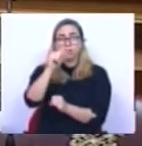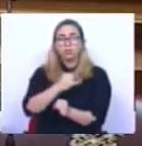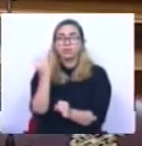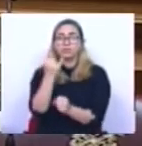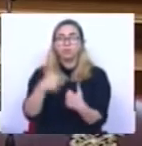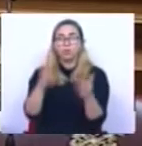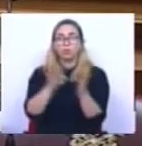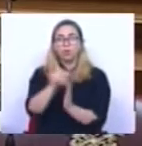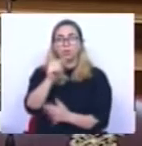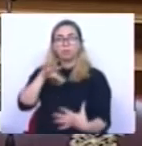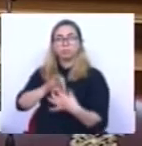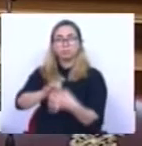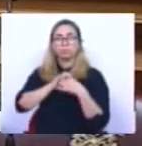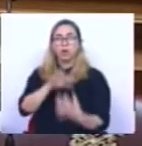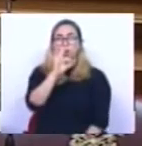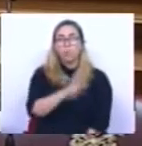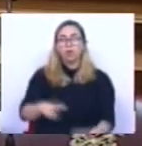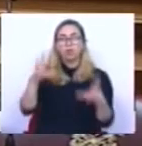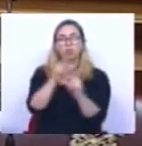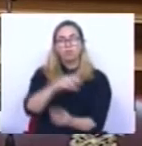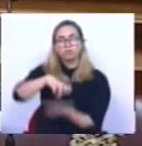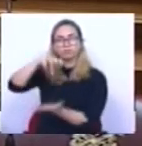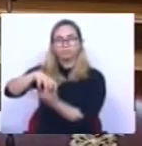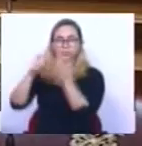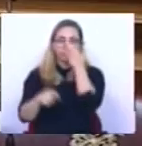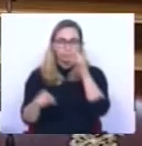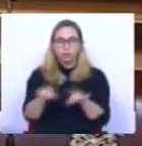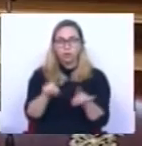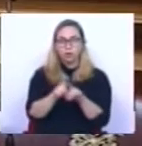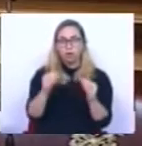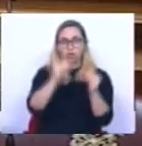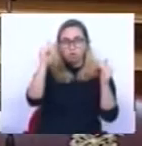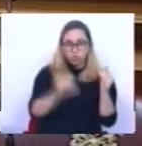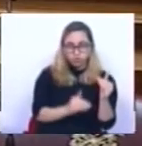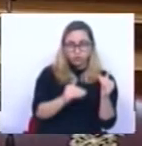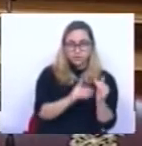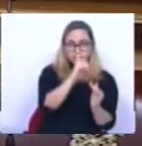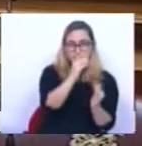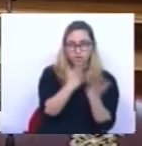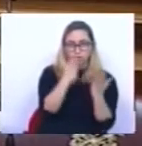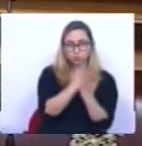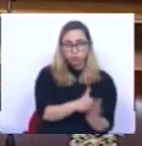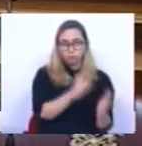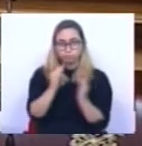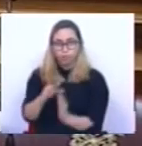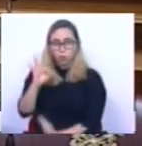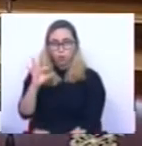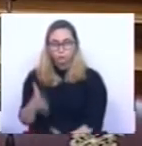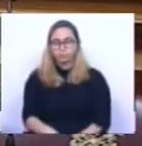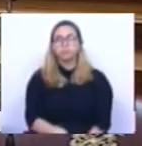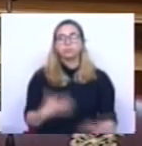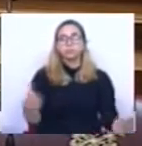dos mesmos em 4 novas unidades orgânicas, ou seja, são reduzidas as atuais 6 escolas para 4.